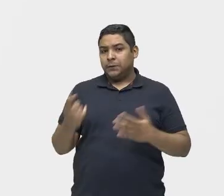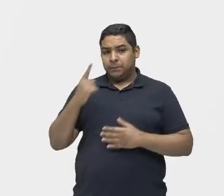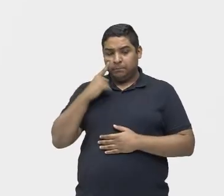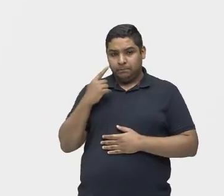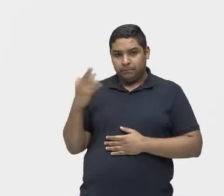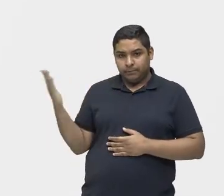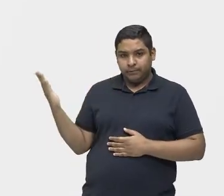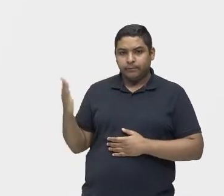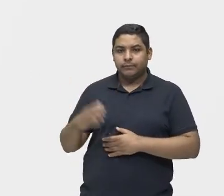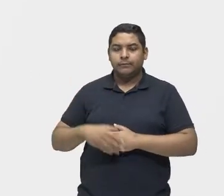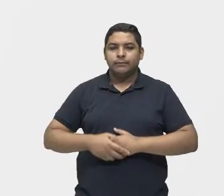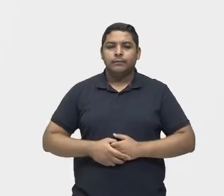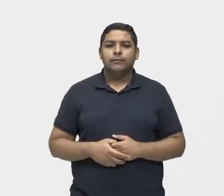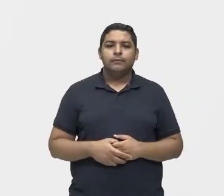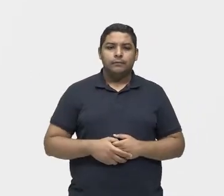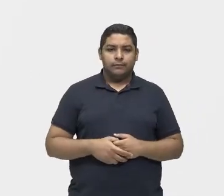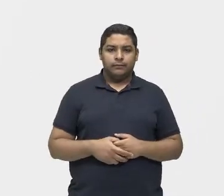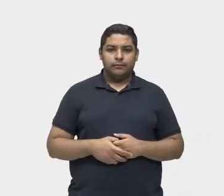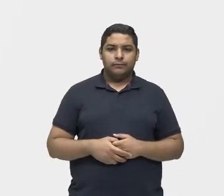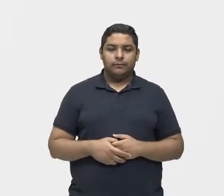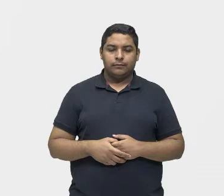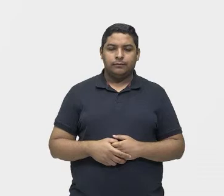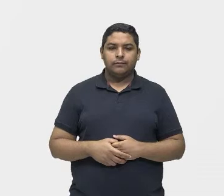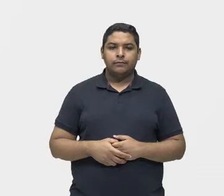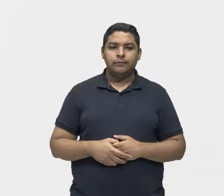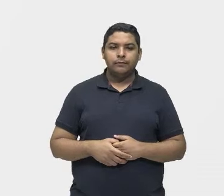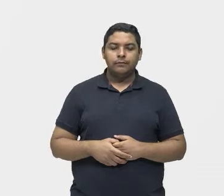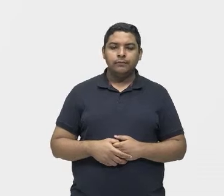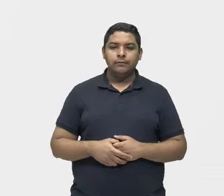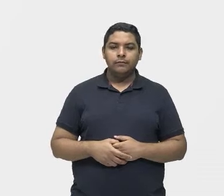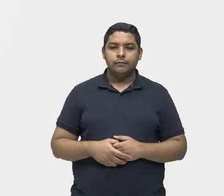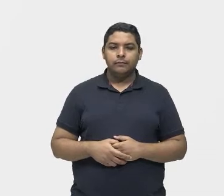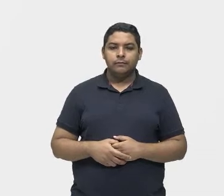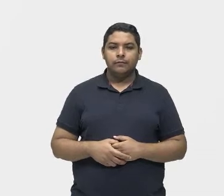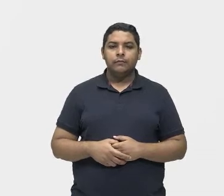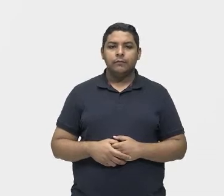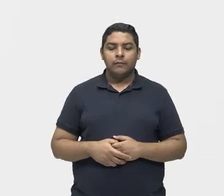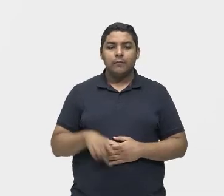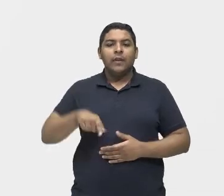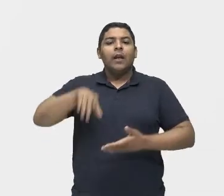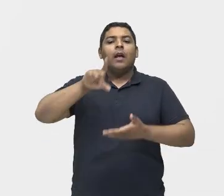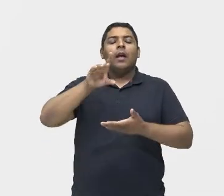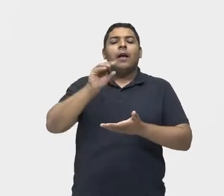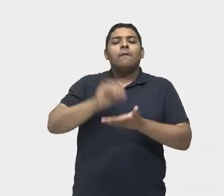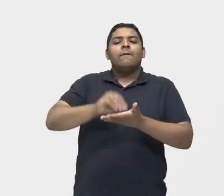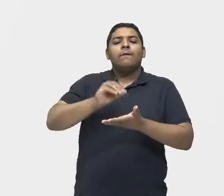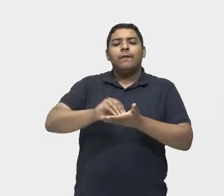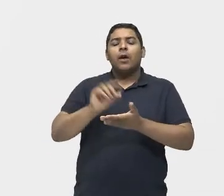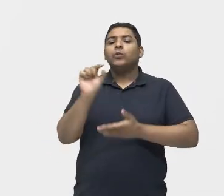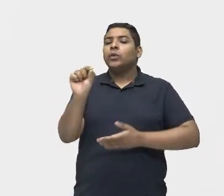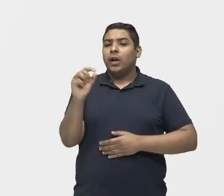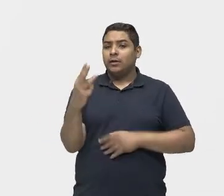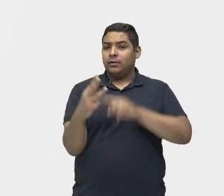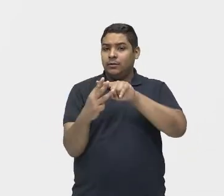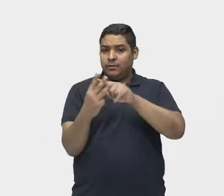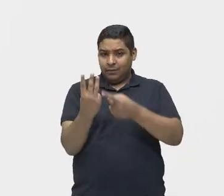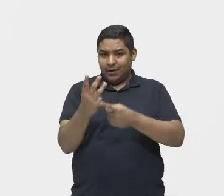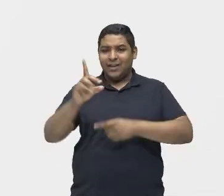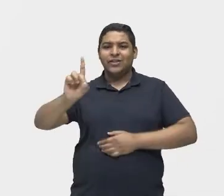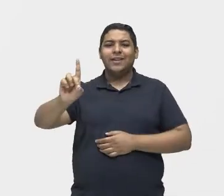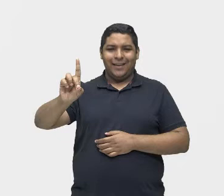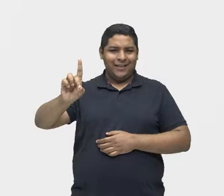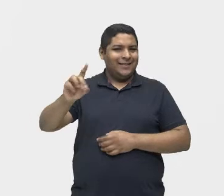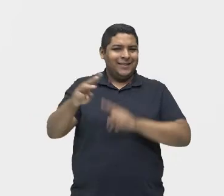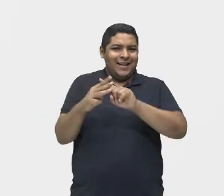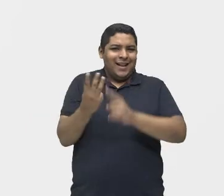Então, falando sobre essas características da pintura egípcia, a ausência de 3 dimensões, tá? A